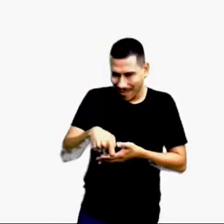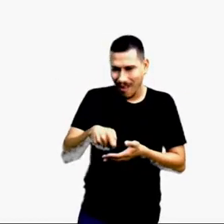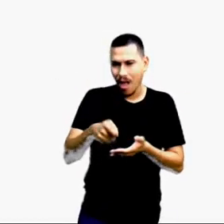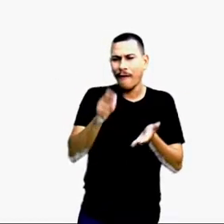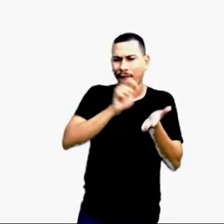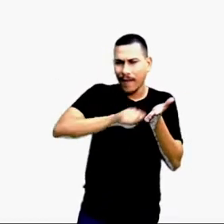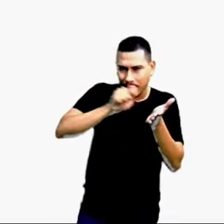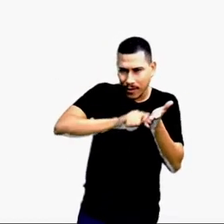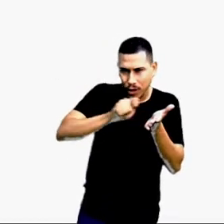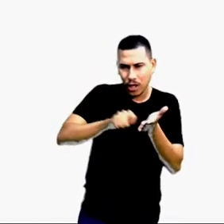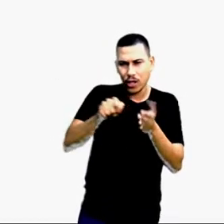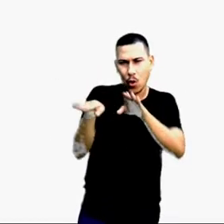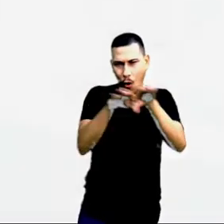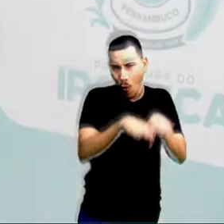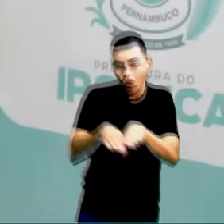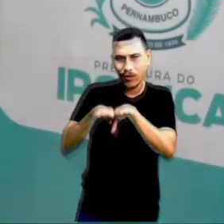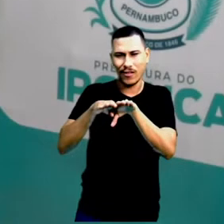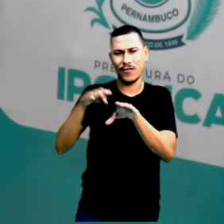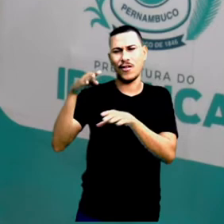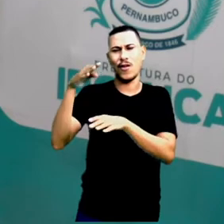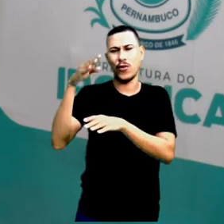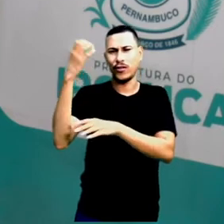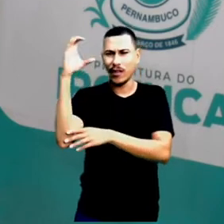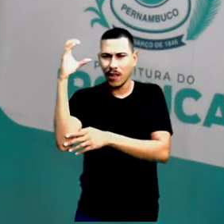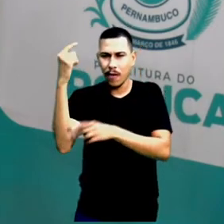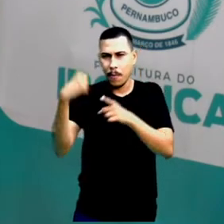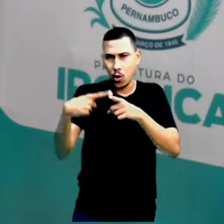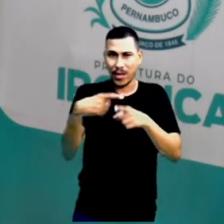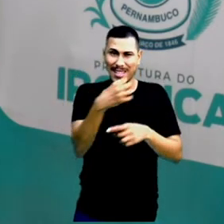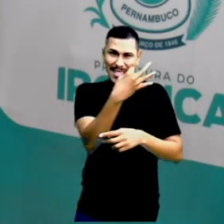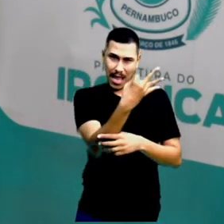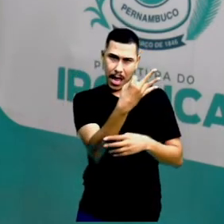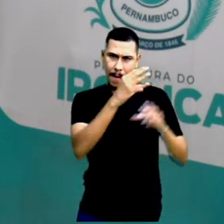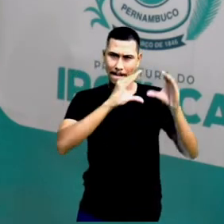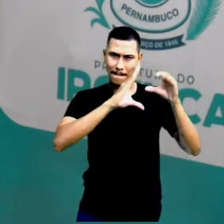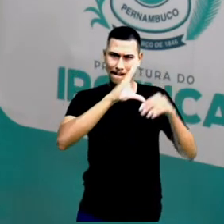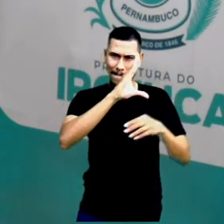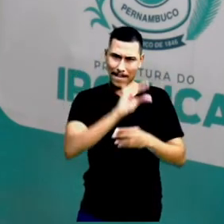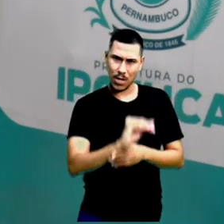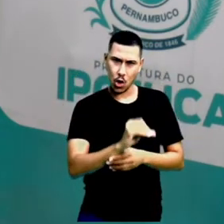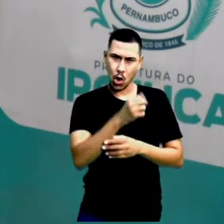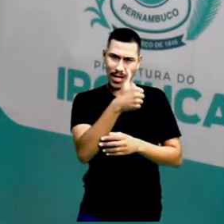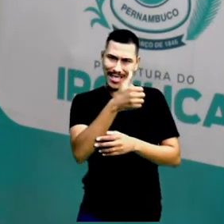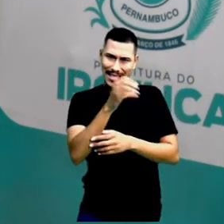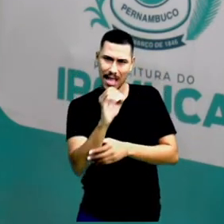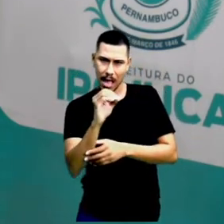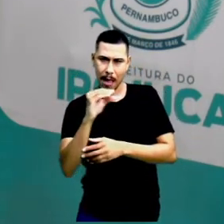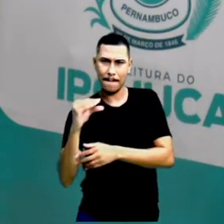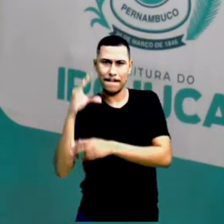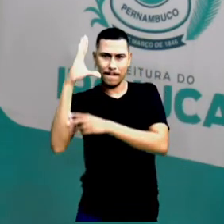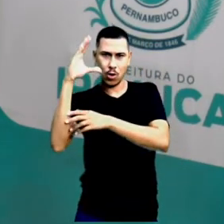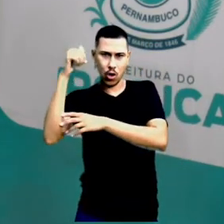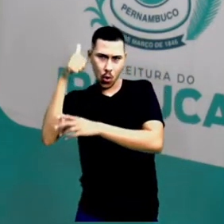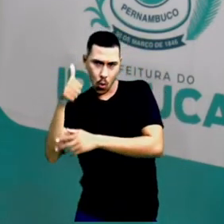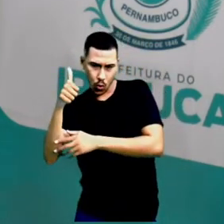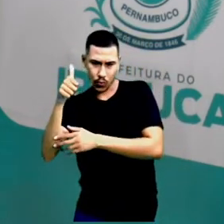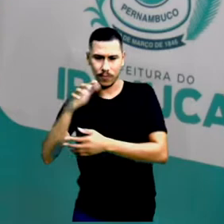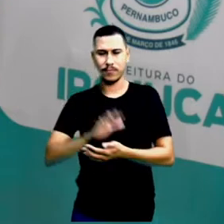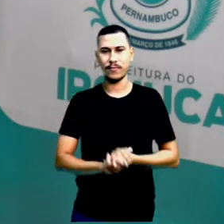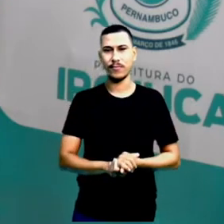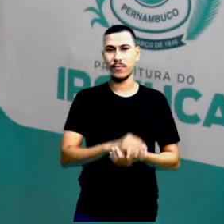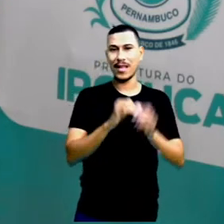quê? Porque o 3 é um número menor que 10, maior que 1 e menor que 10. Agora,